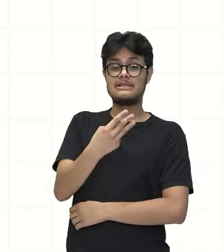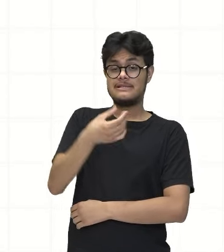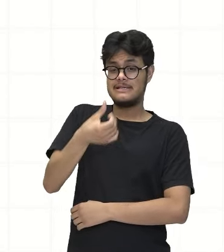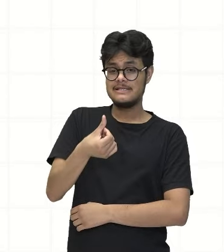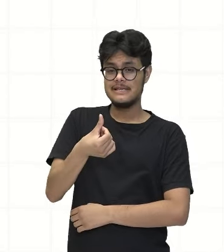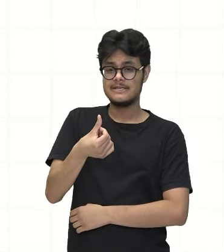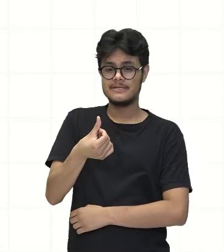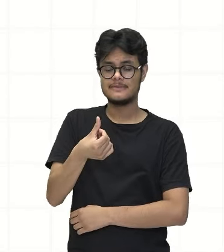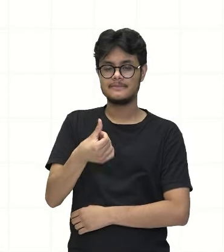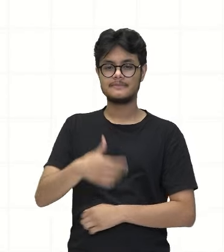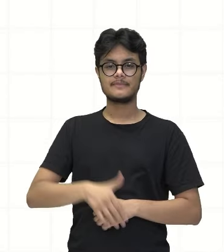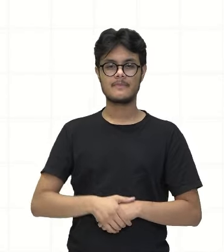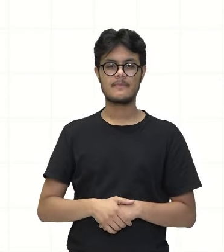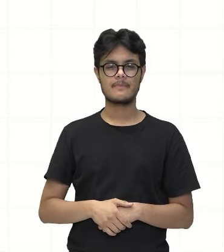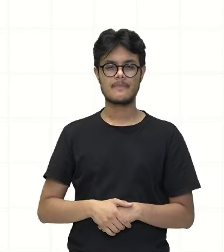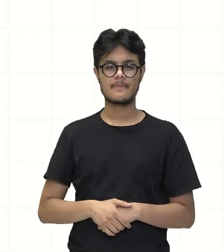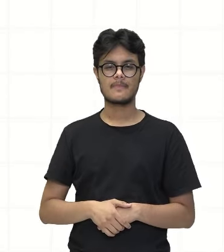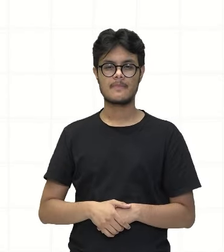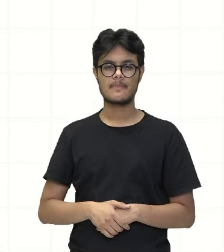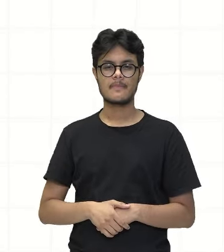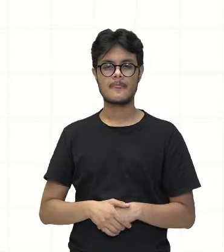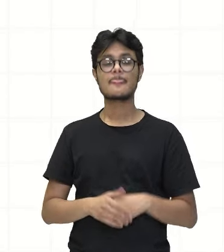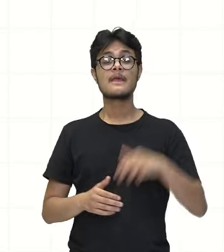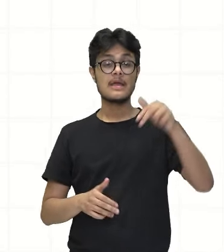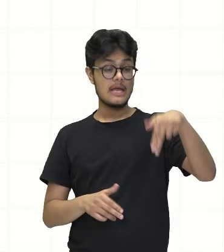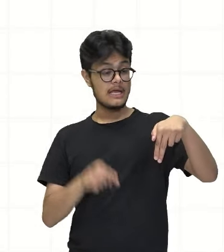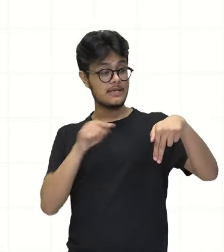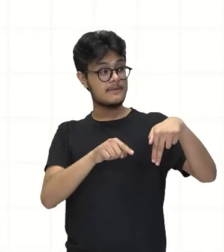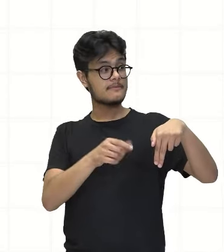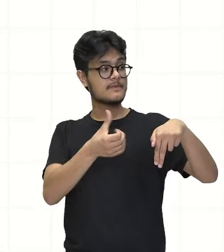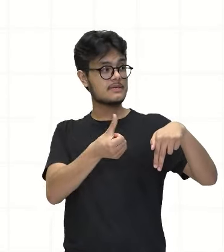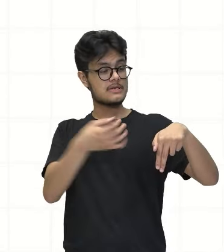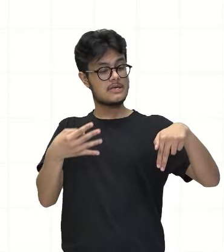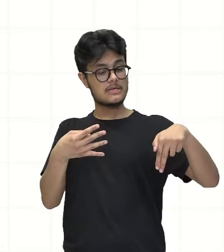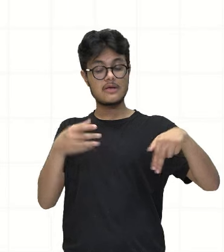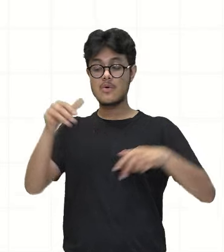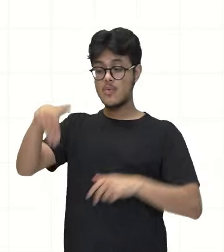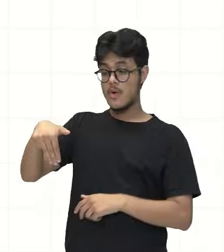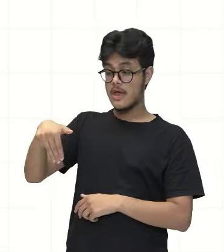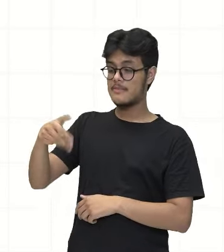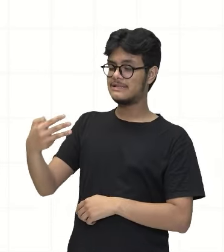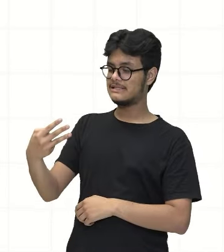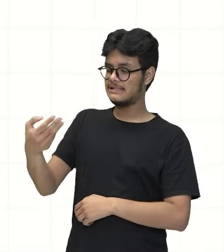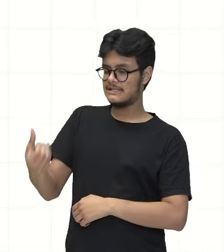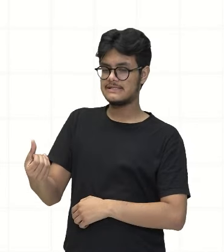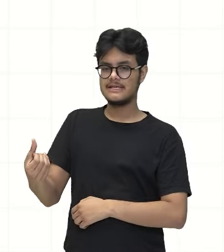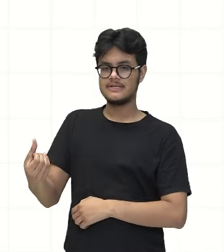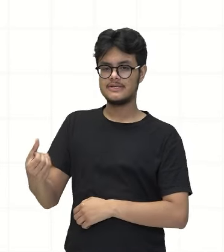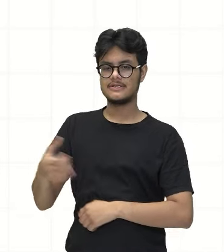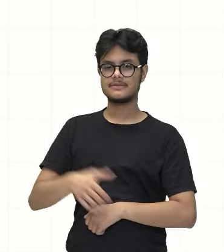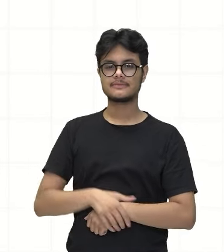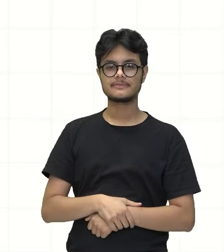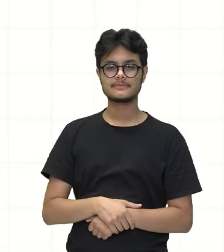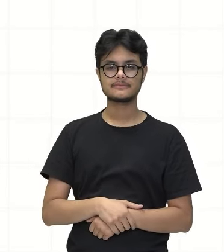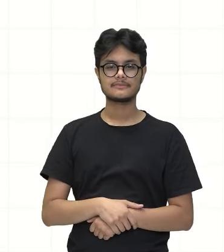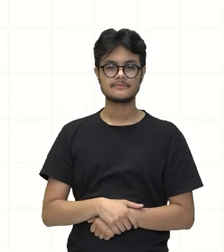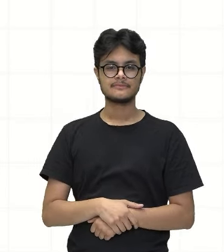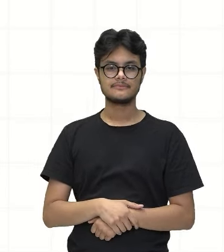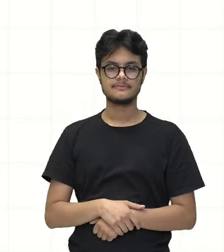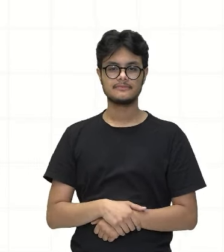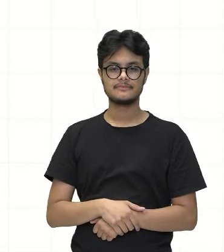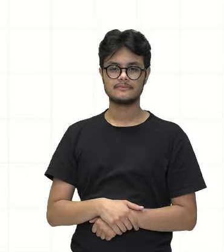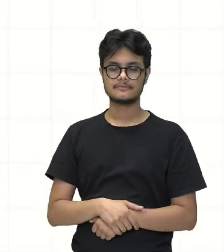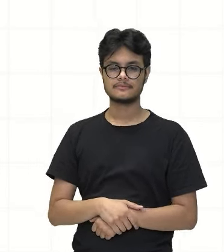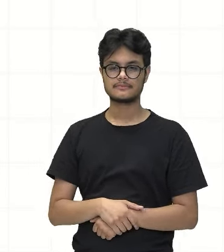Então, agora eu tenho aqui que N é 64 e M é igual a 36. E eu precisava